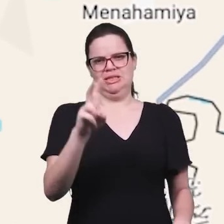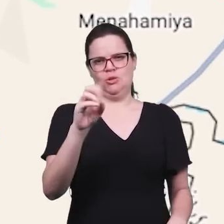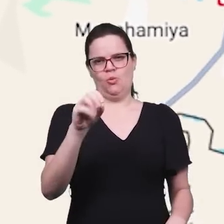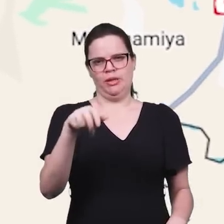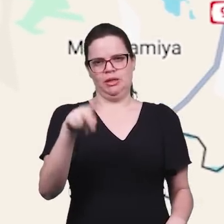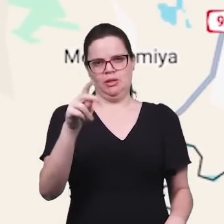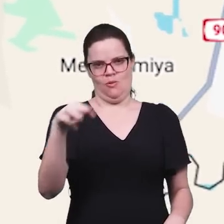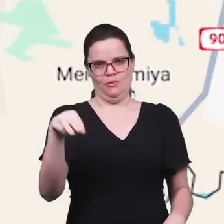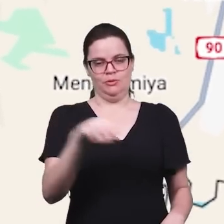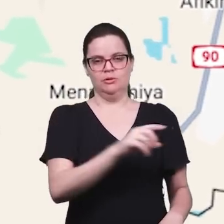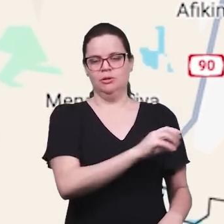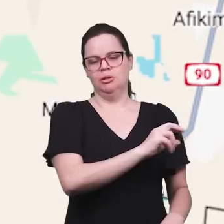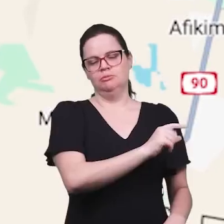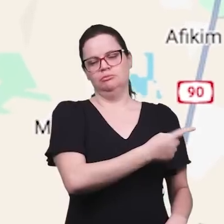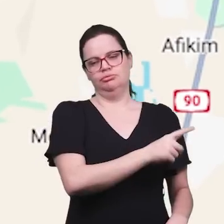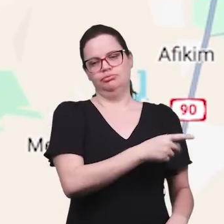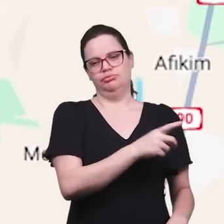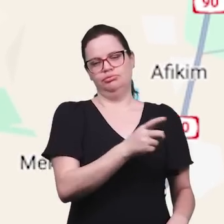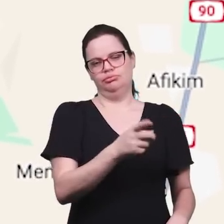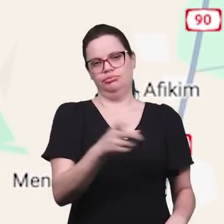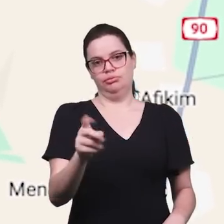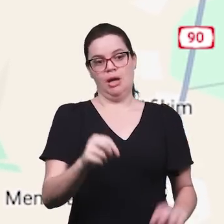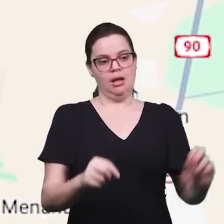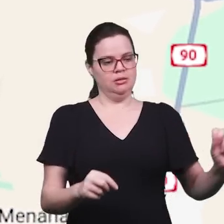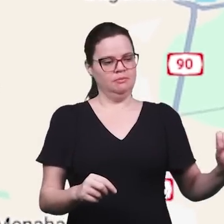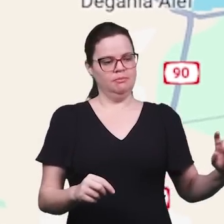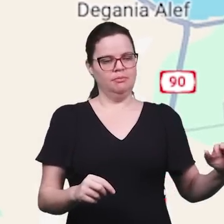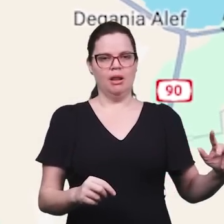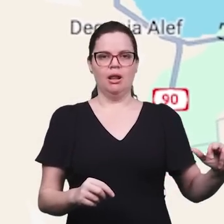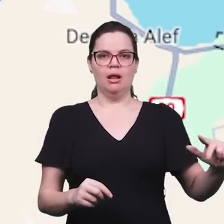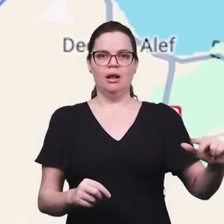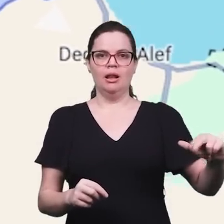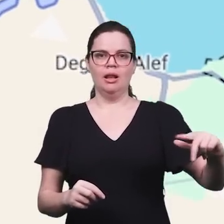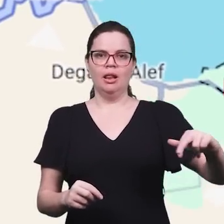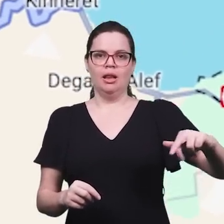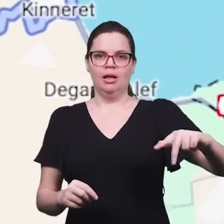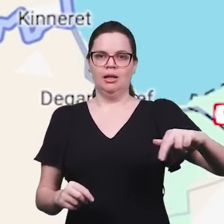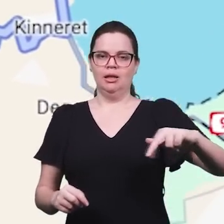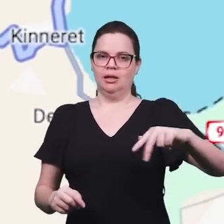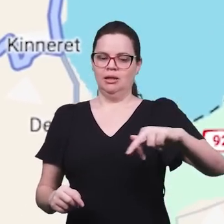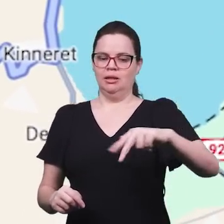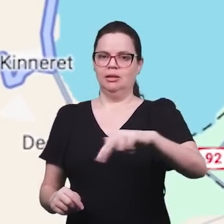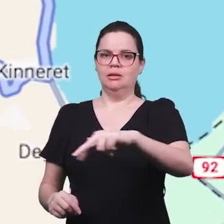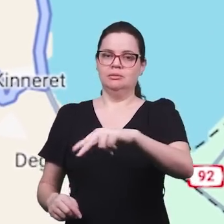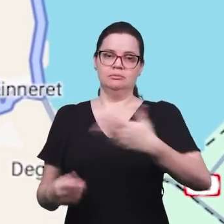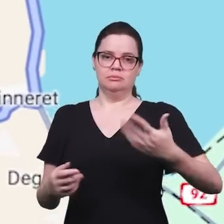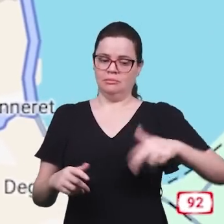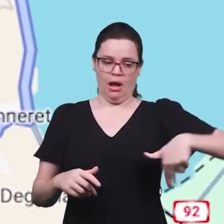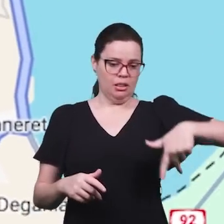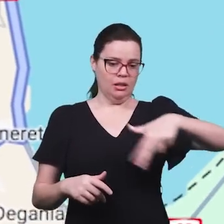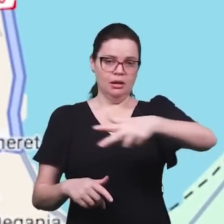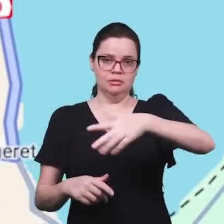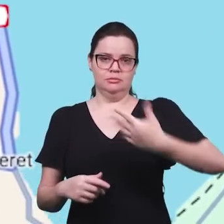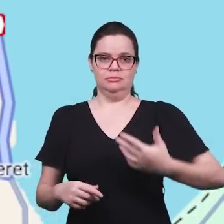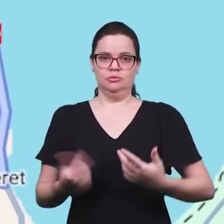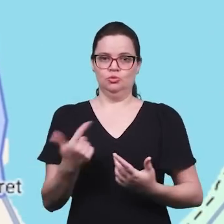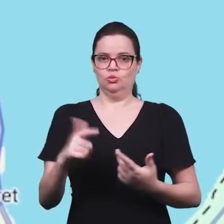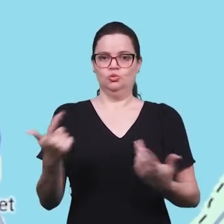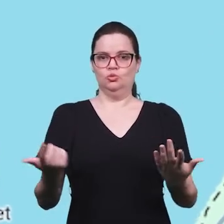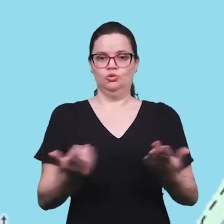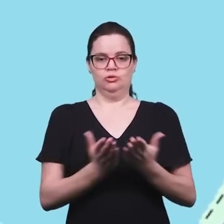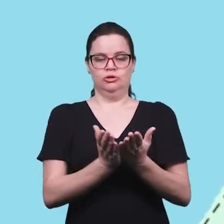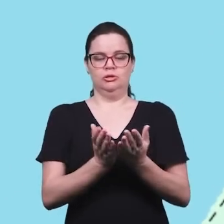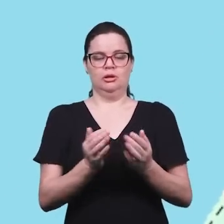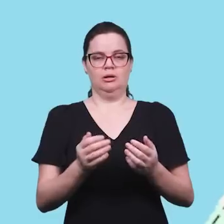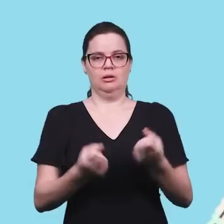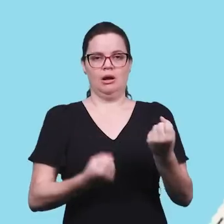Esses trajetos eram feitos, naquela época, a pé. As pessoas faziam todo